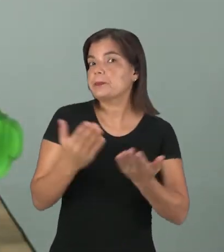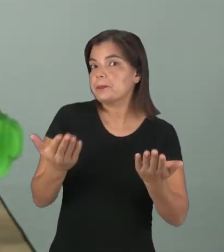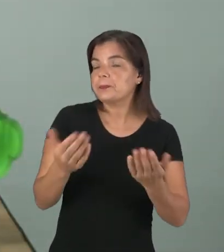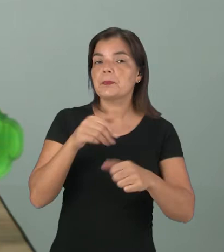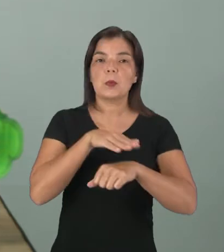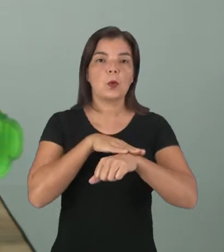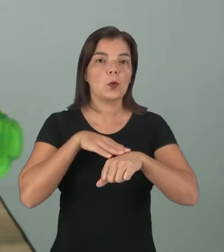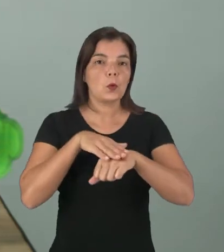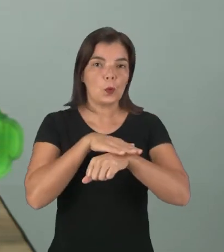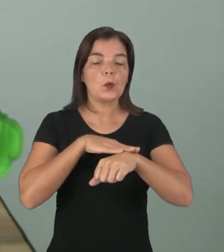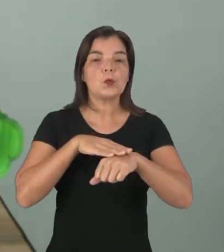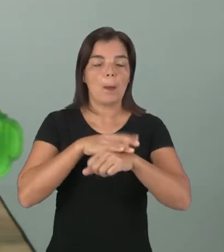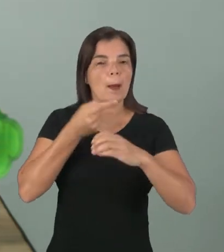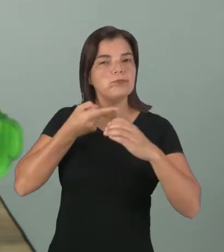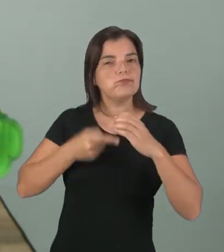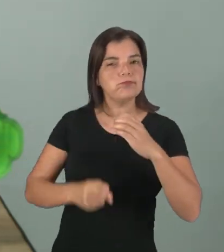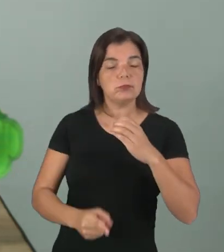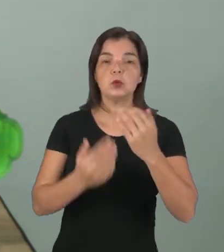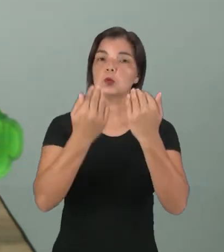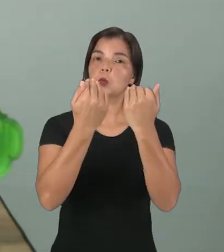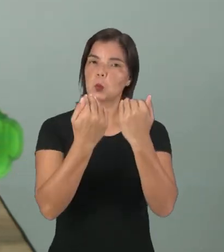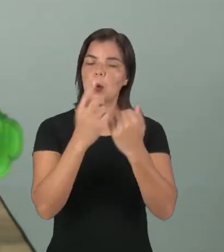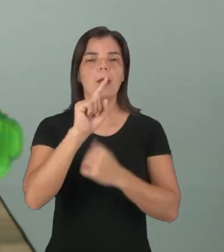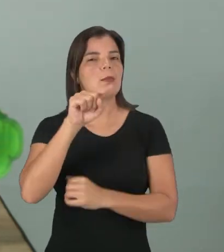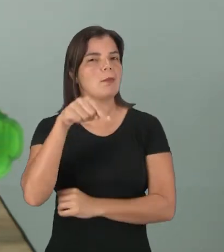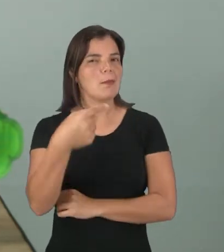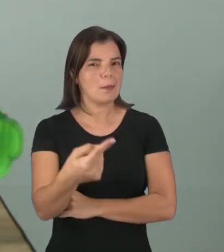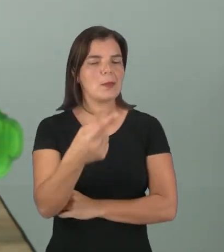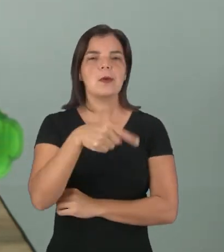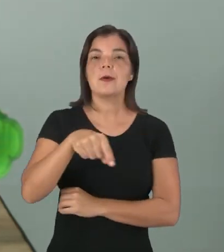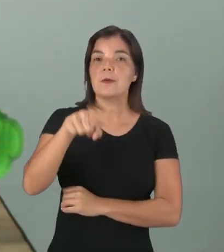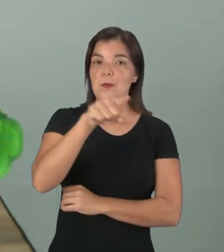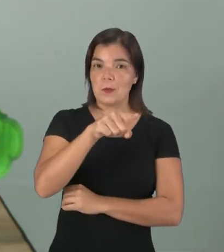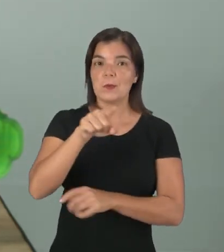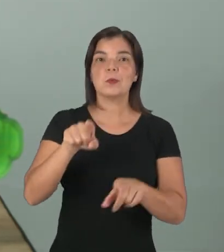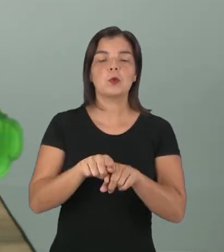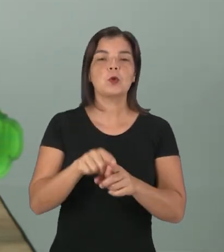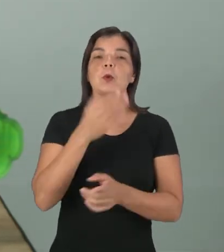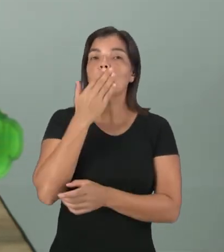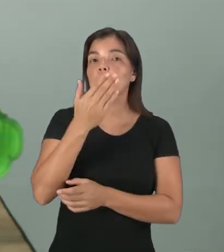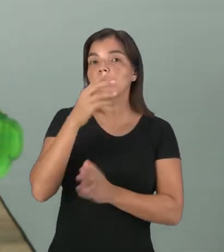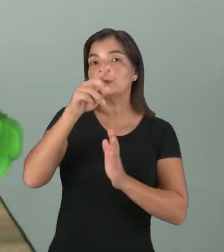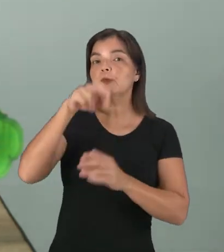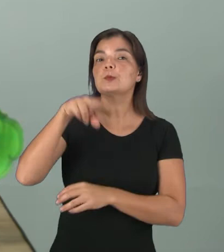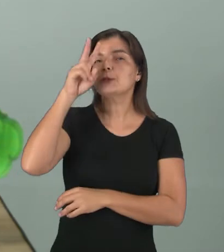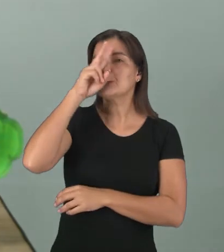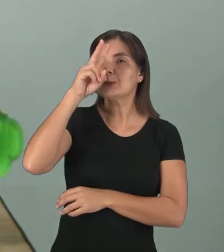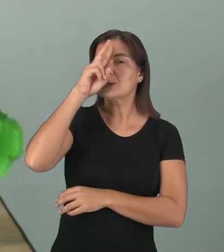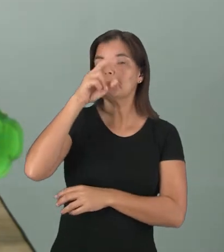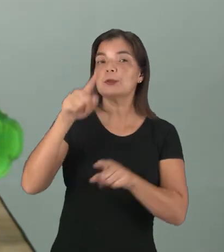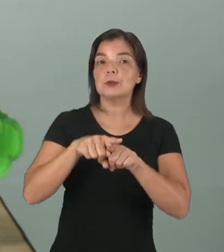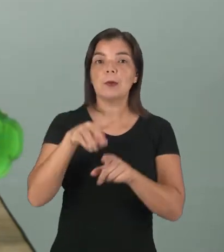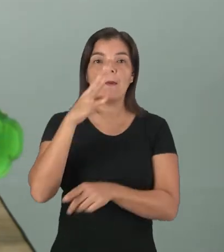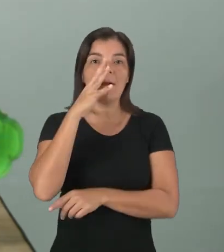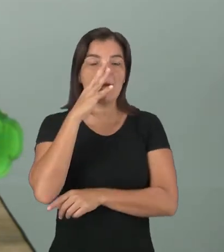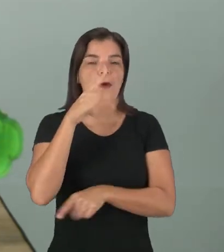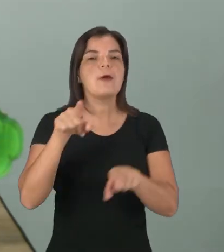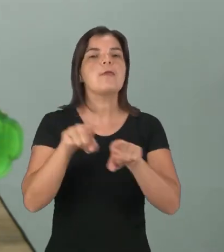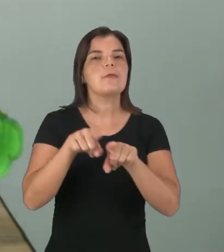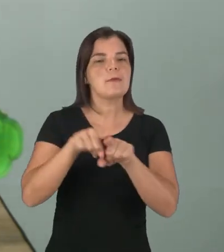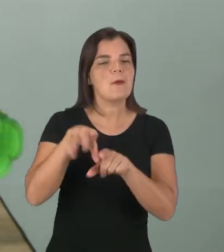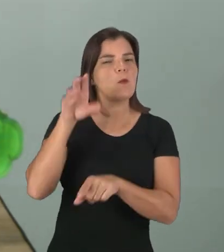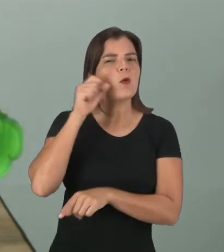vamos conversar mais a fundo sobre o Curupira daqui a pouco. Eu quero te falar sobre o tipo de história que você acabou de assistir e